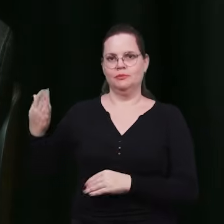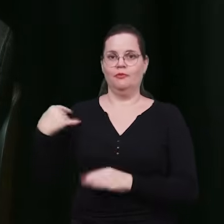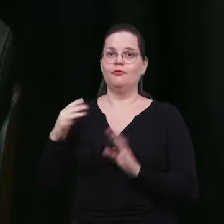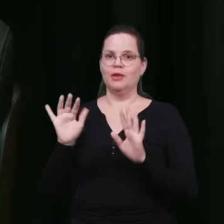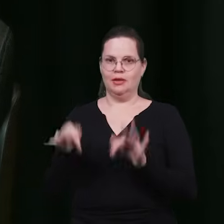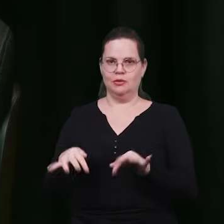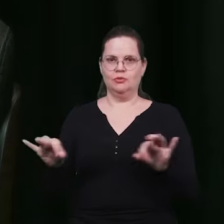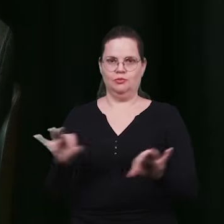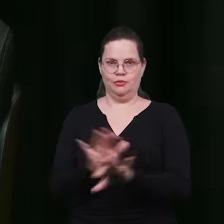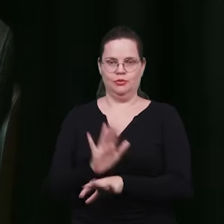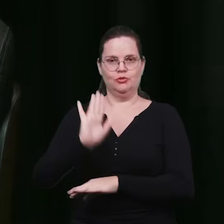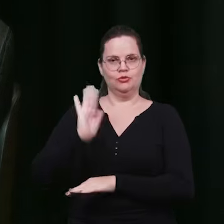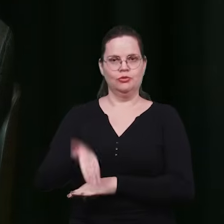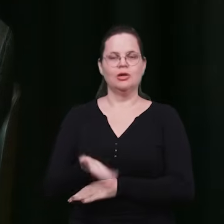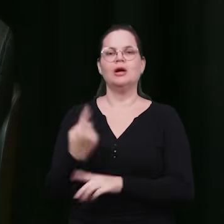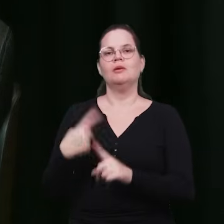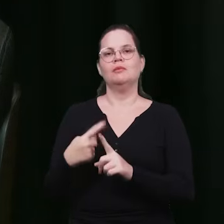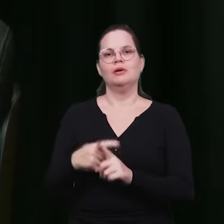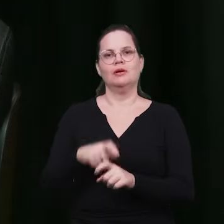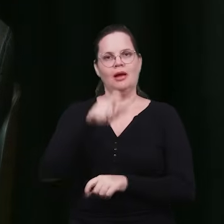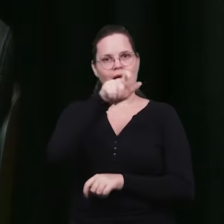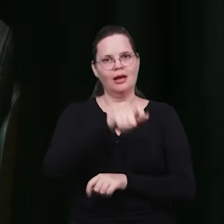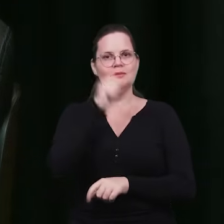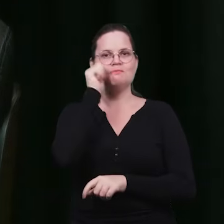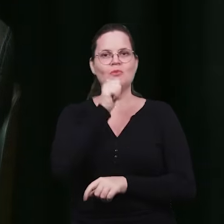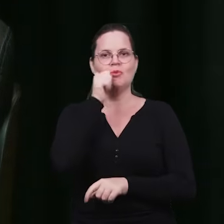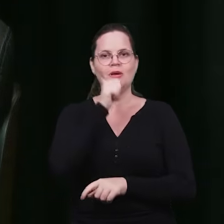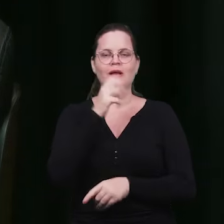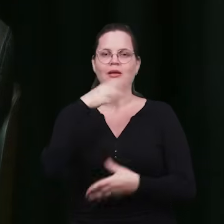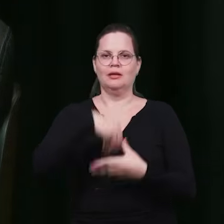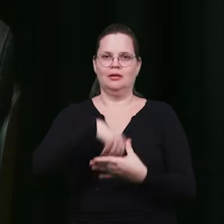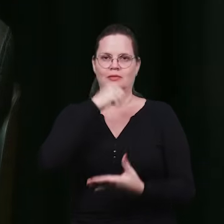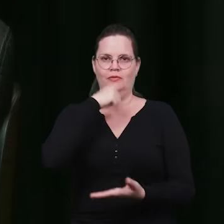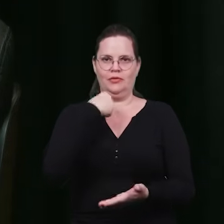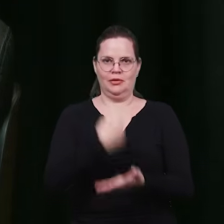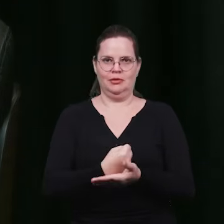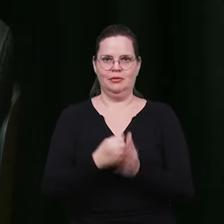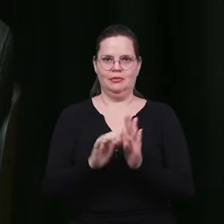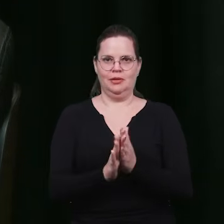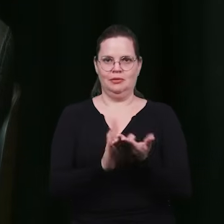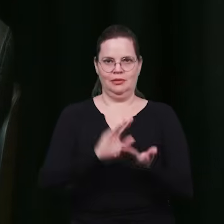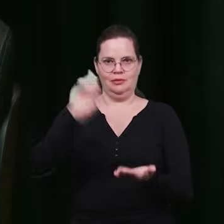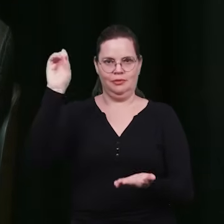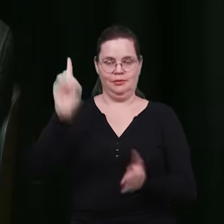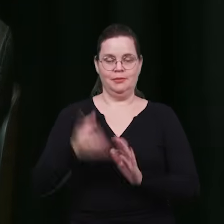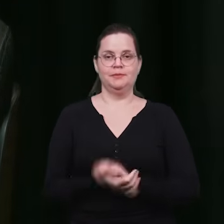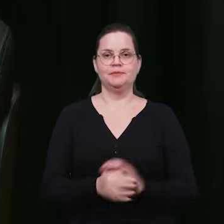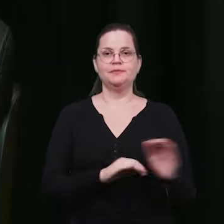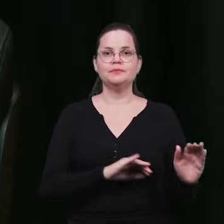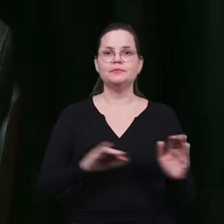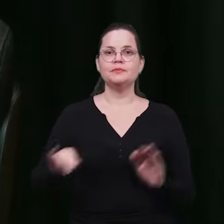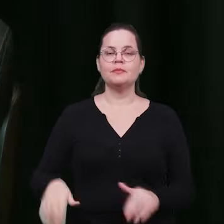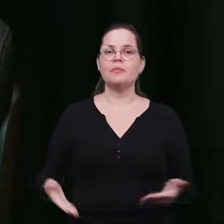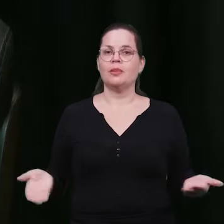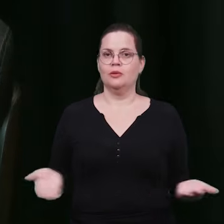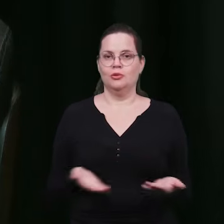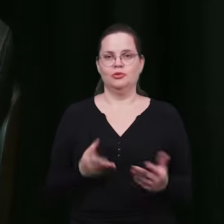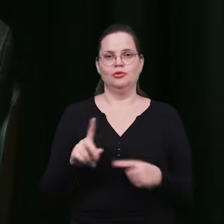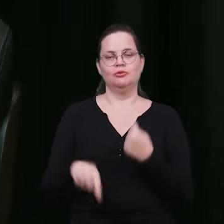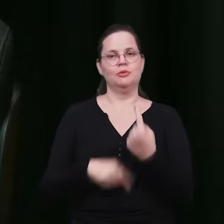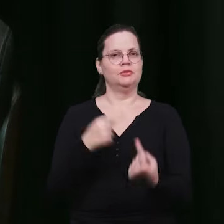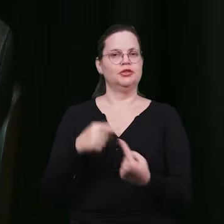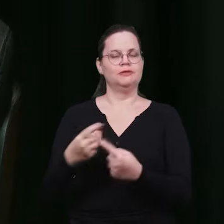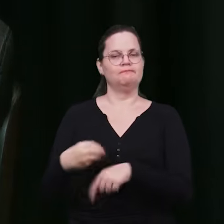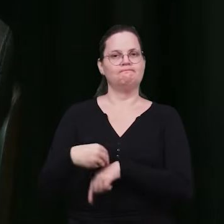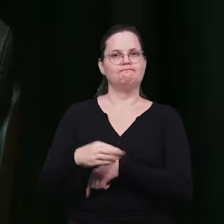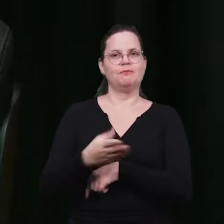Ester, que é uma personagem bíblica do Velho Testamento. Hoje aqui o objetivo